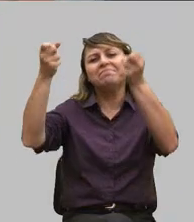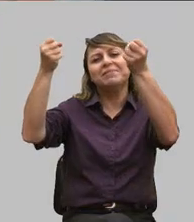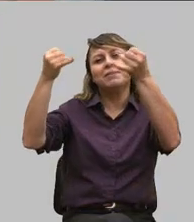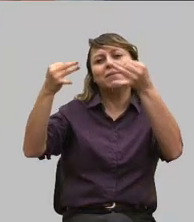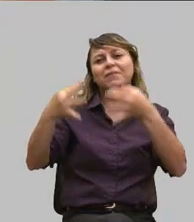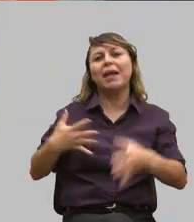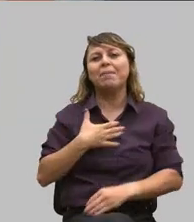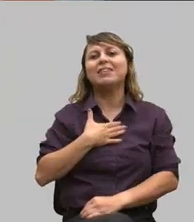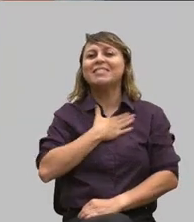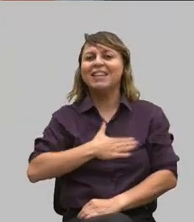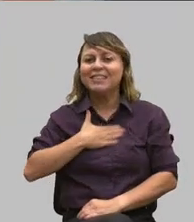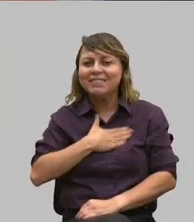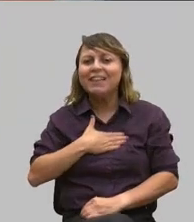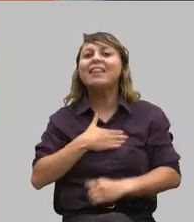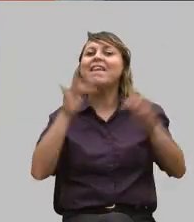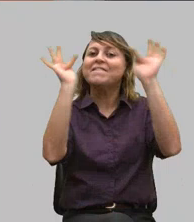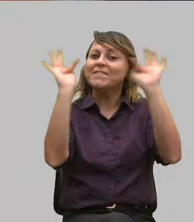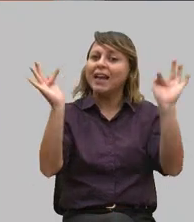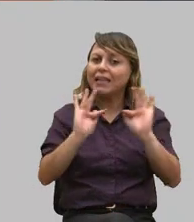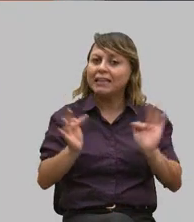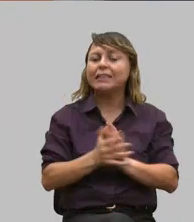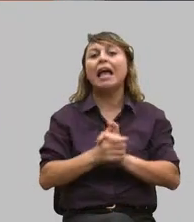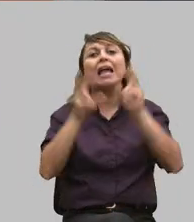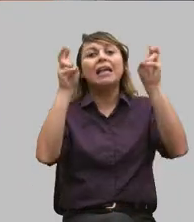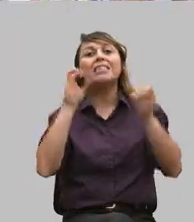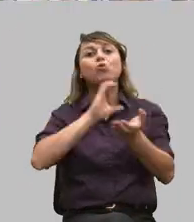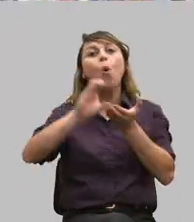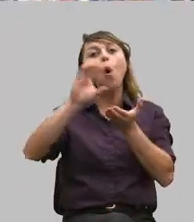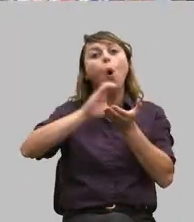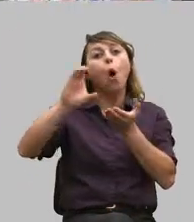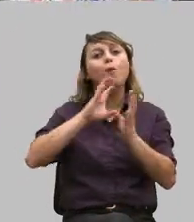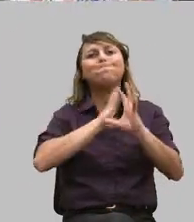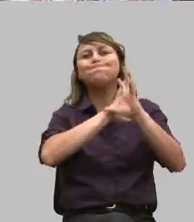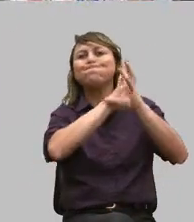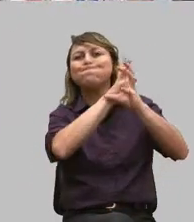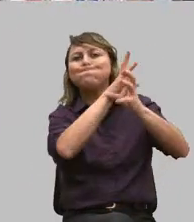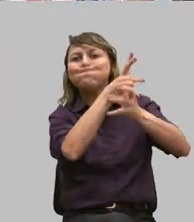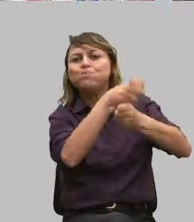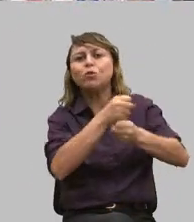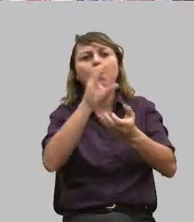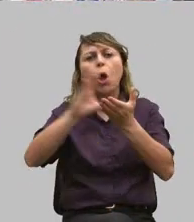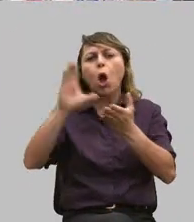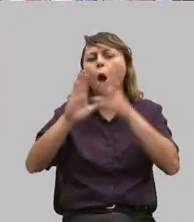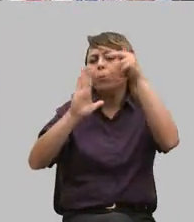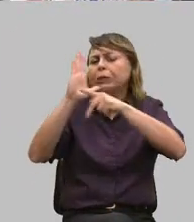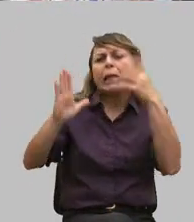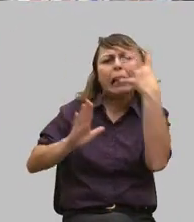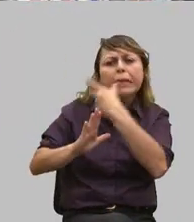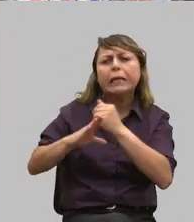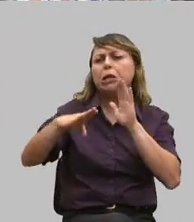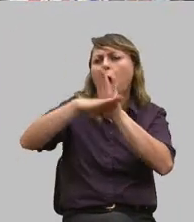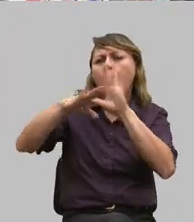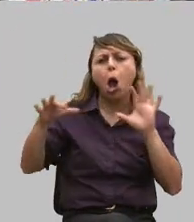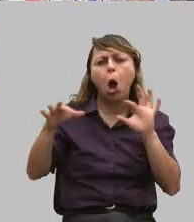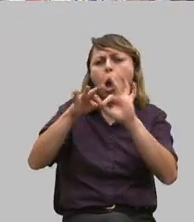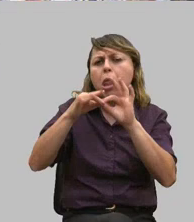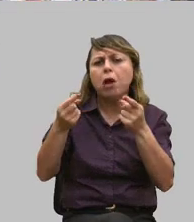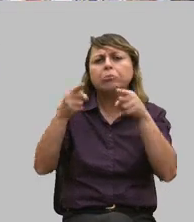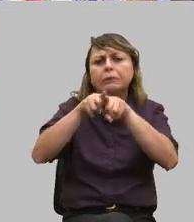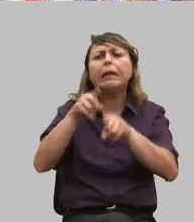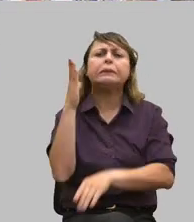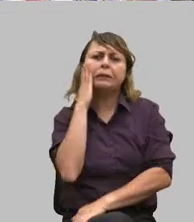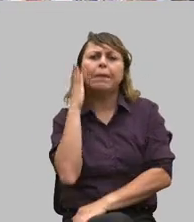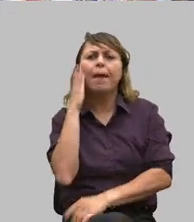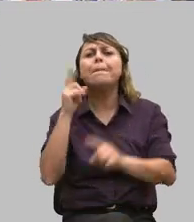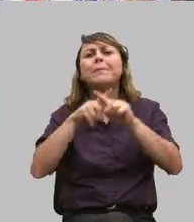satisfeita mais feliz é a questão do orçamento que o projeto é lindo é maravilhoso é solidário é união é tudo isso nós sabemos